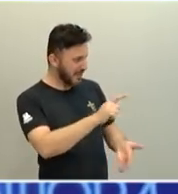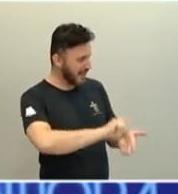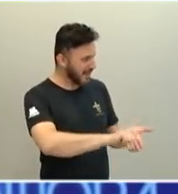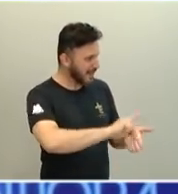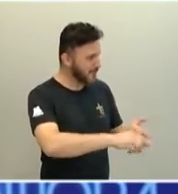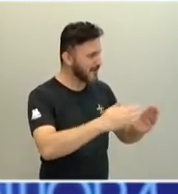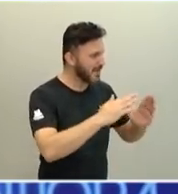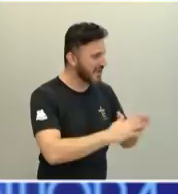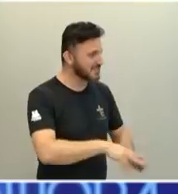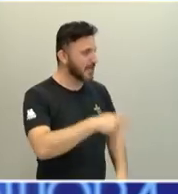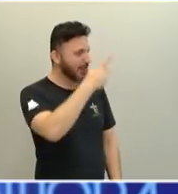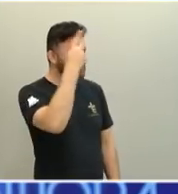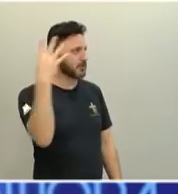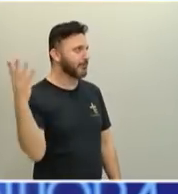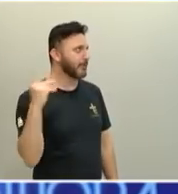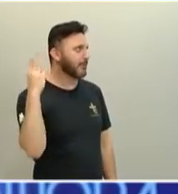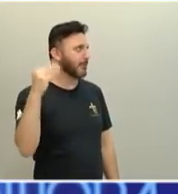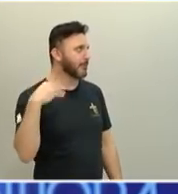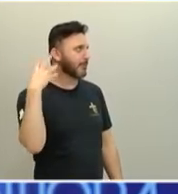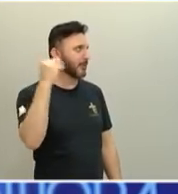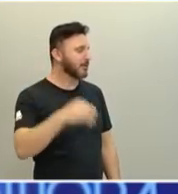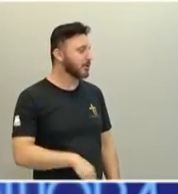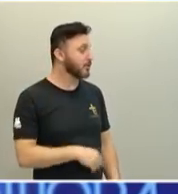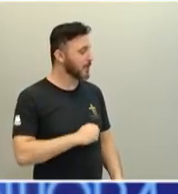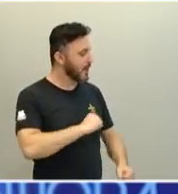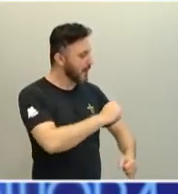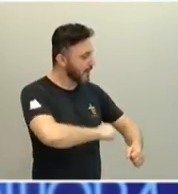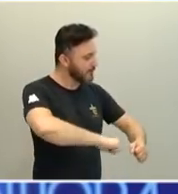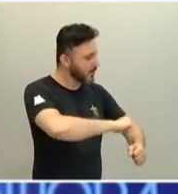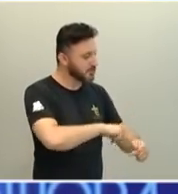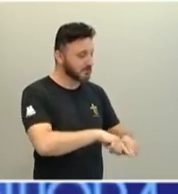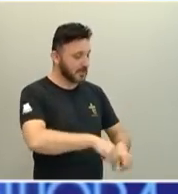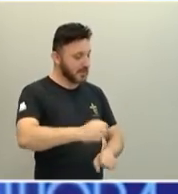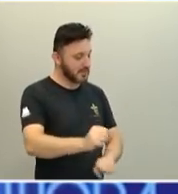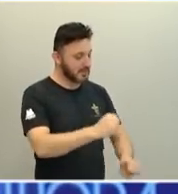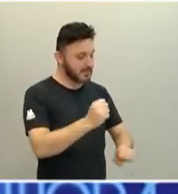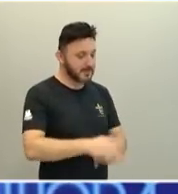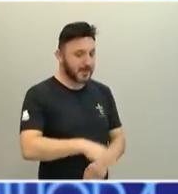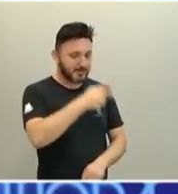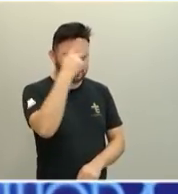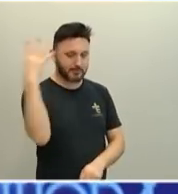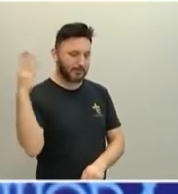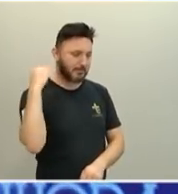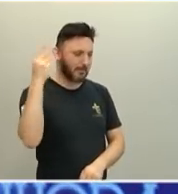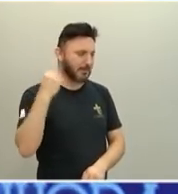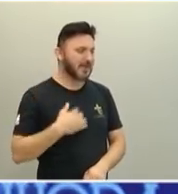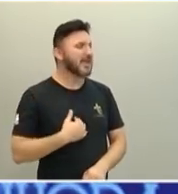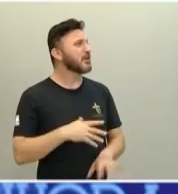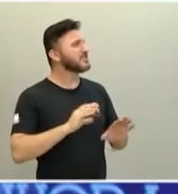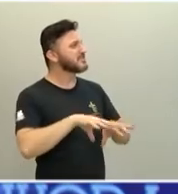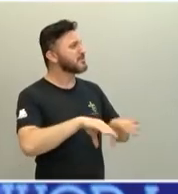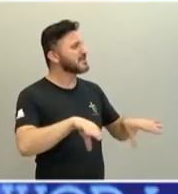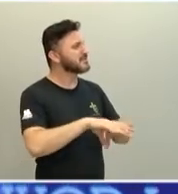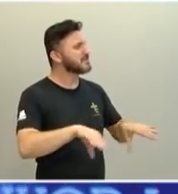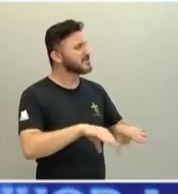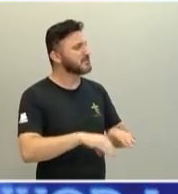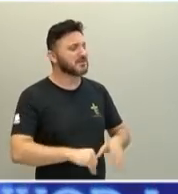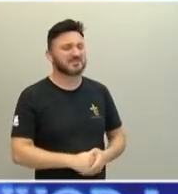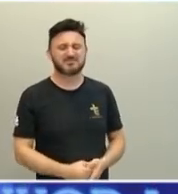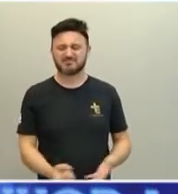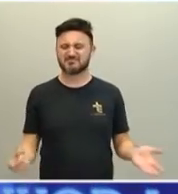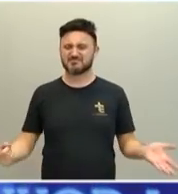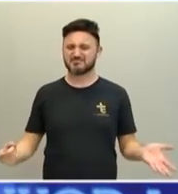fica falando, é porque eu estou separado, já separou 38 vezes, já falou 30, separado, separado, ô, ô querida, ó.